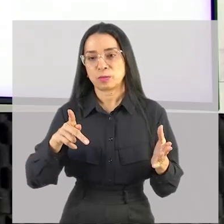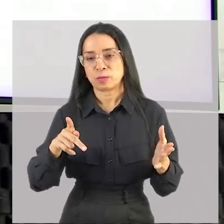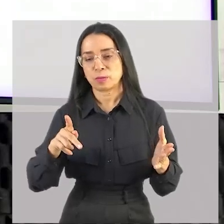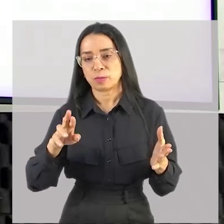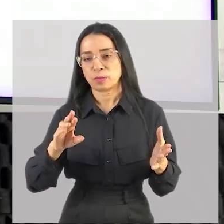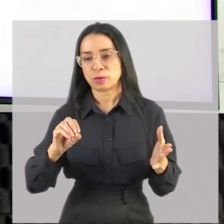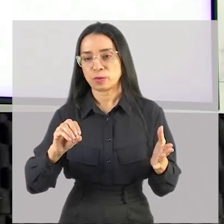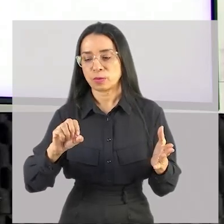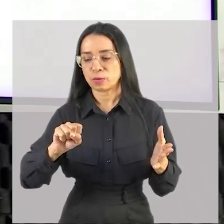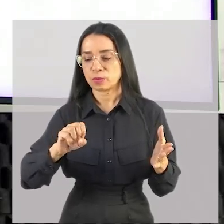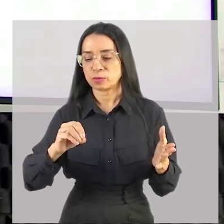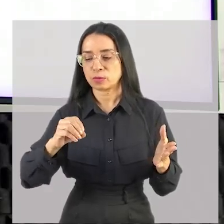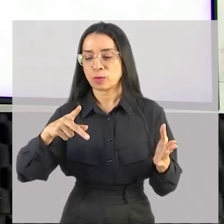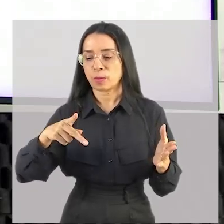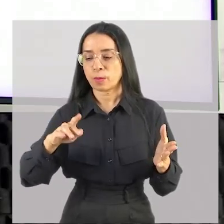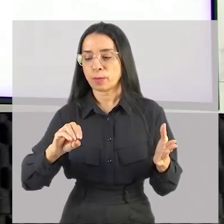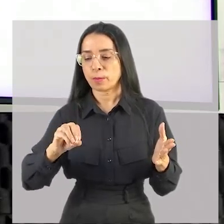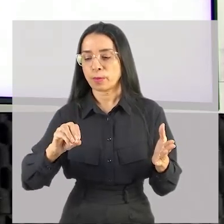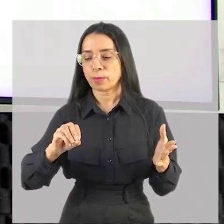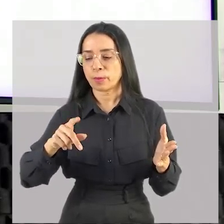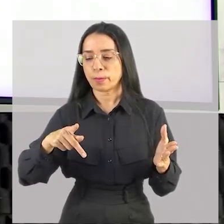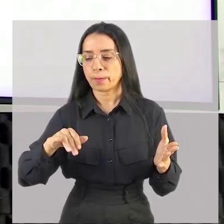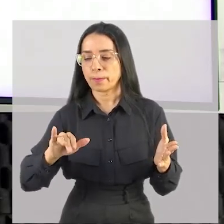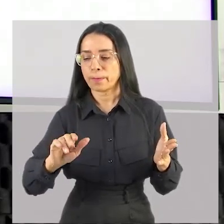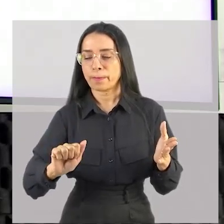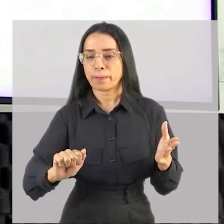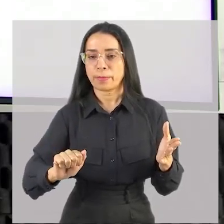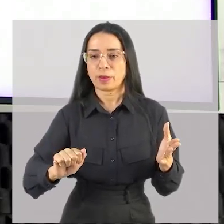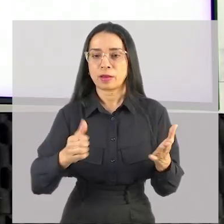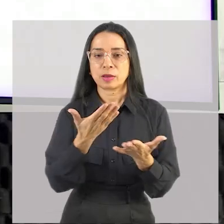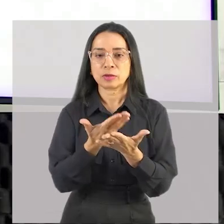prosopopeia trabalha com o que, minha gente?